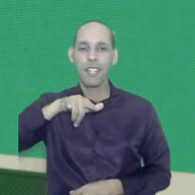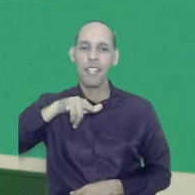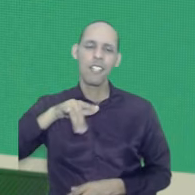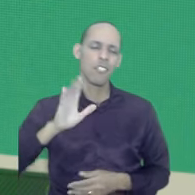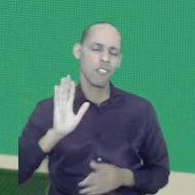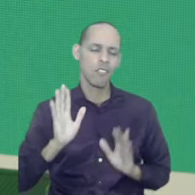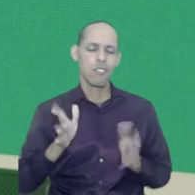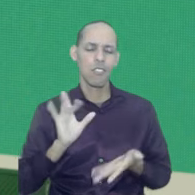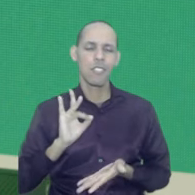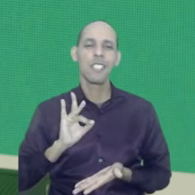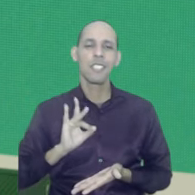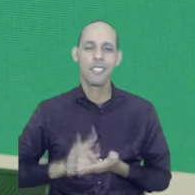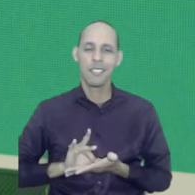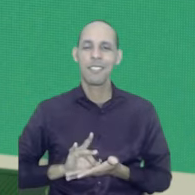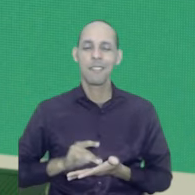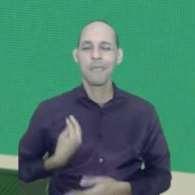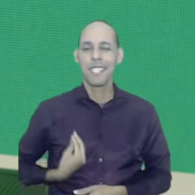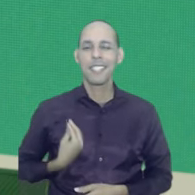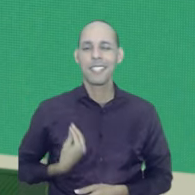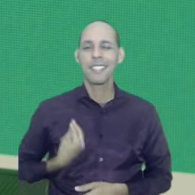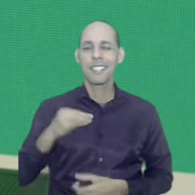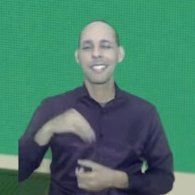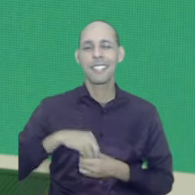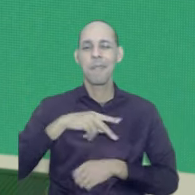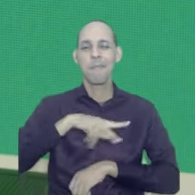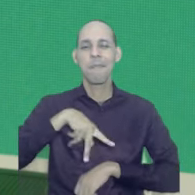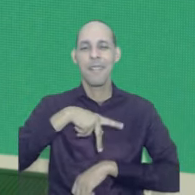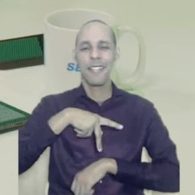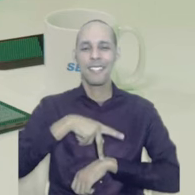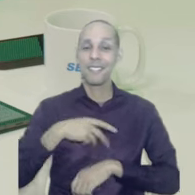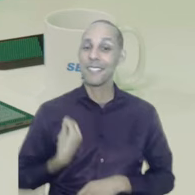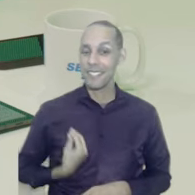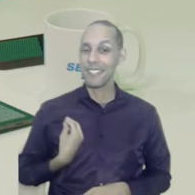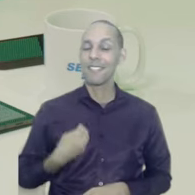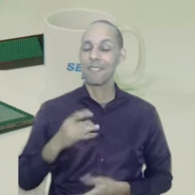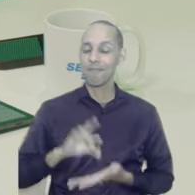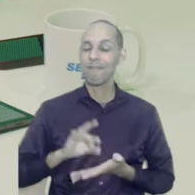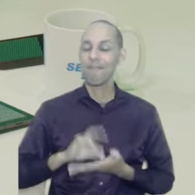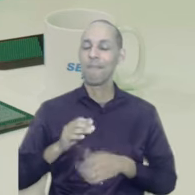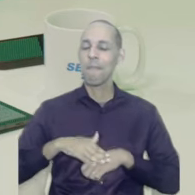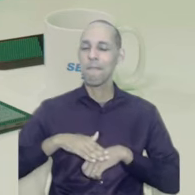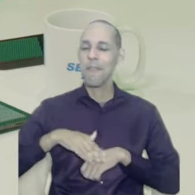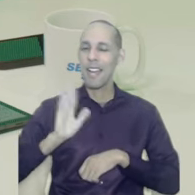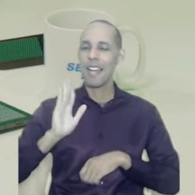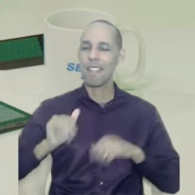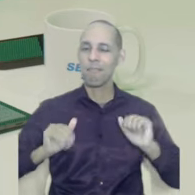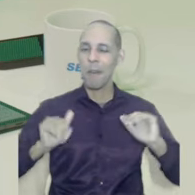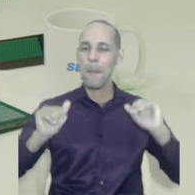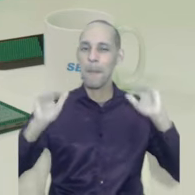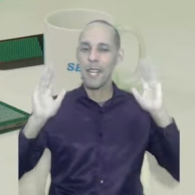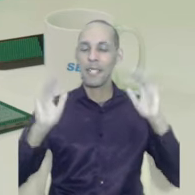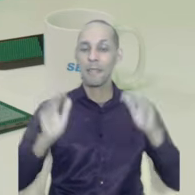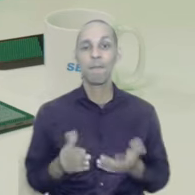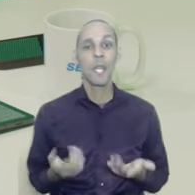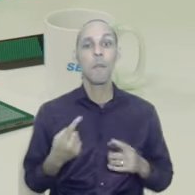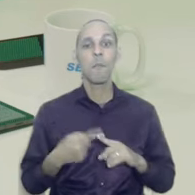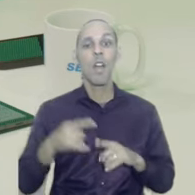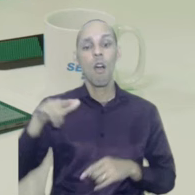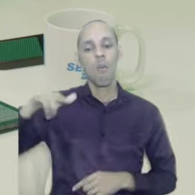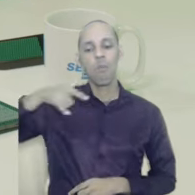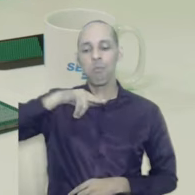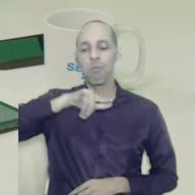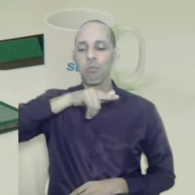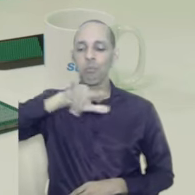já muito presente no país né bem presente cada vez mais na verdade né Eh os drones eles realmente